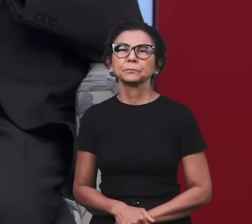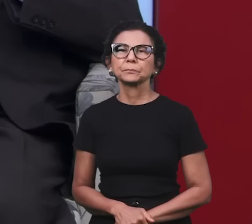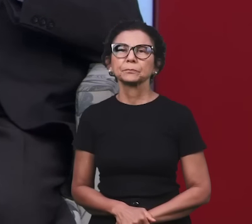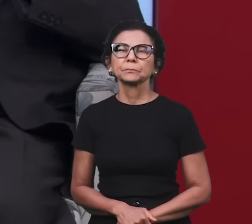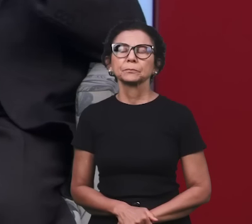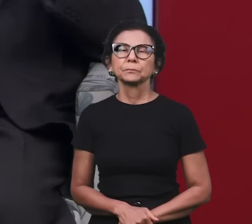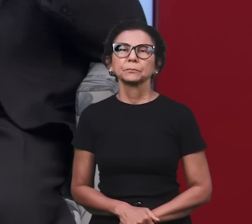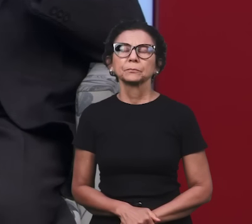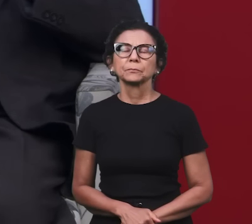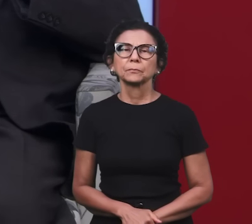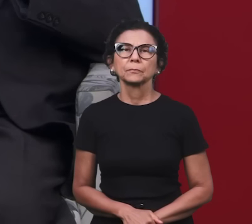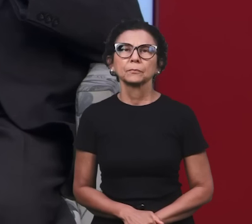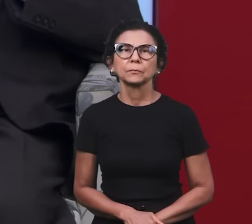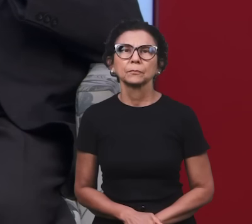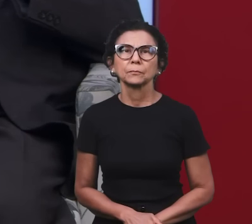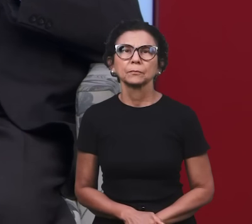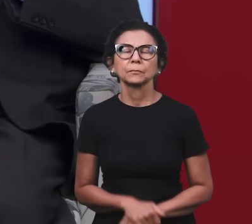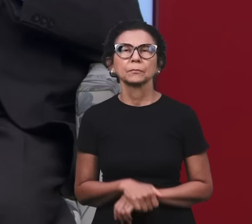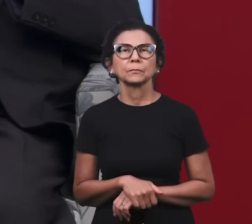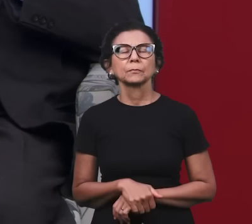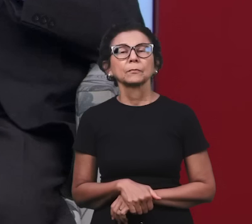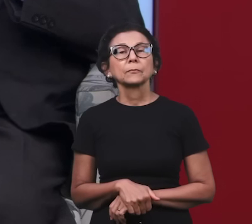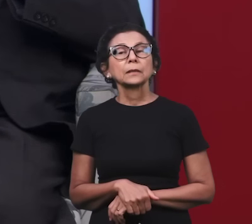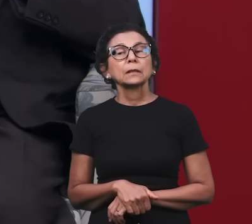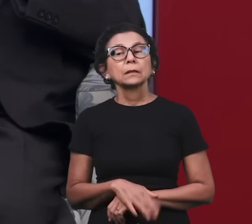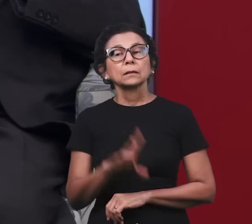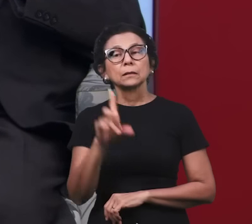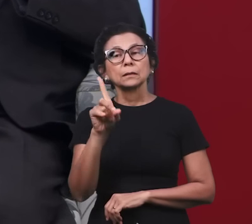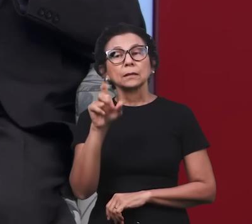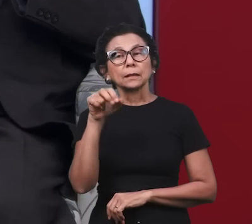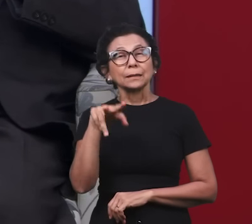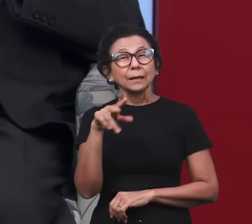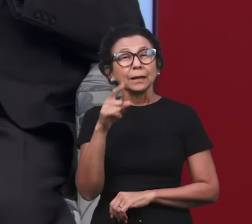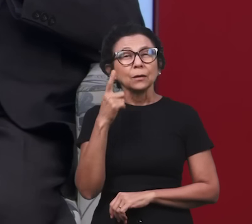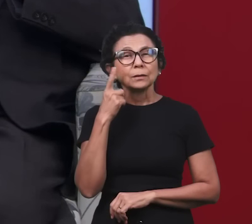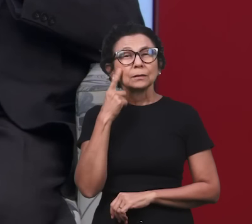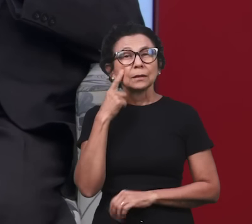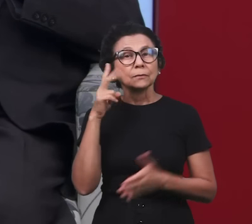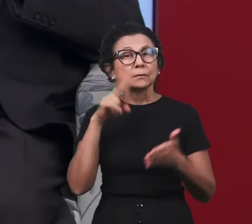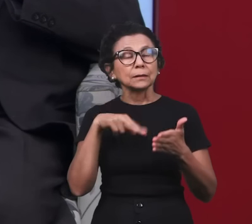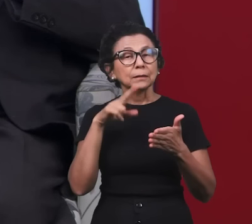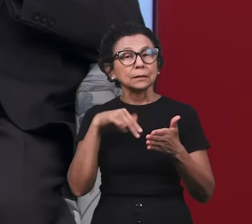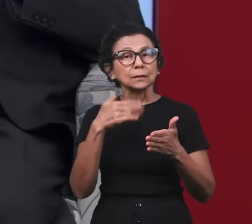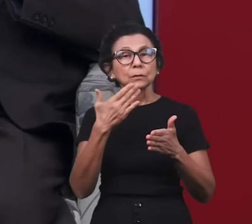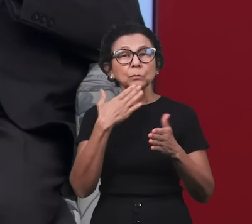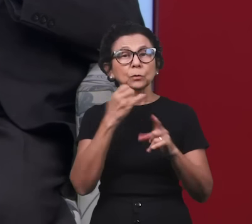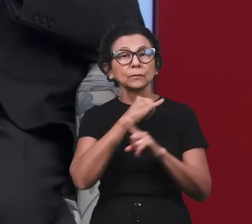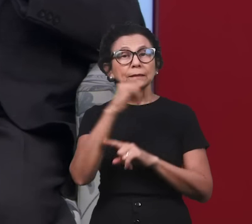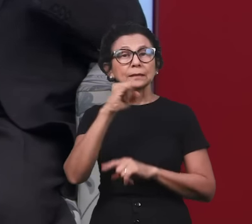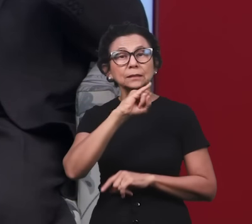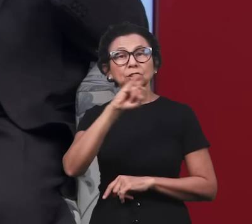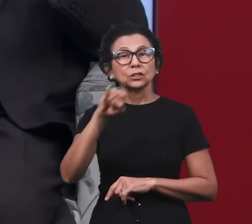agora, Daniel, lendo as profecias de Jeremias,